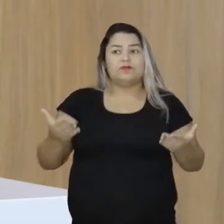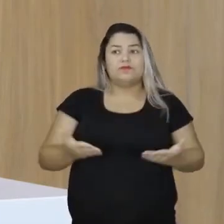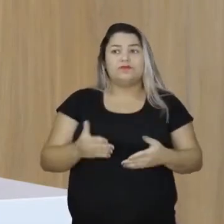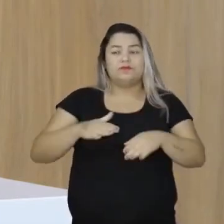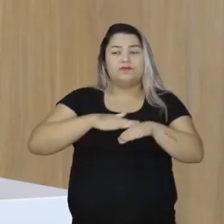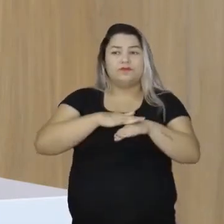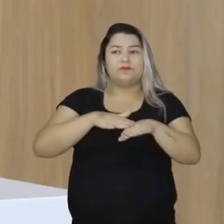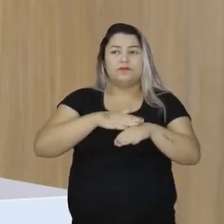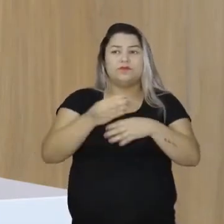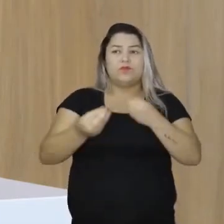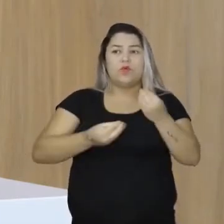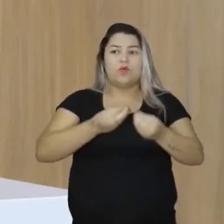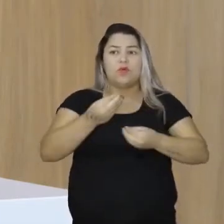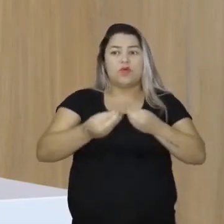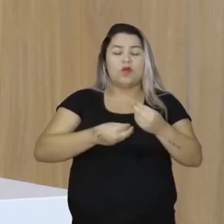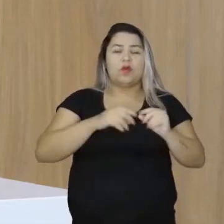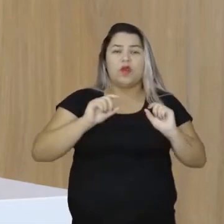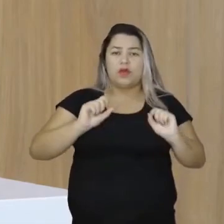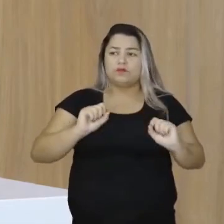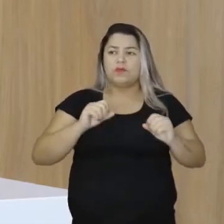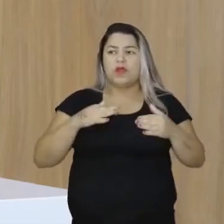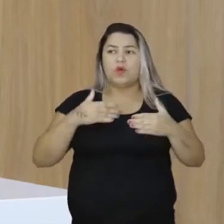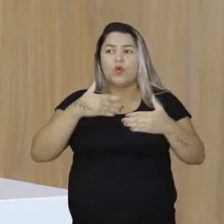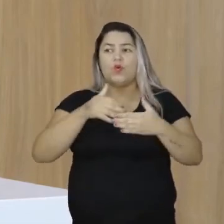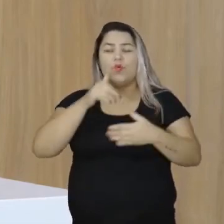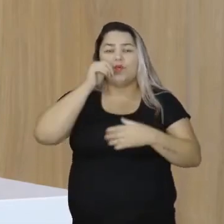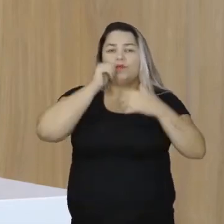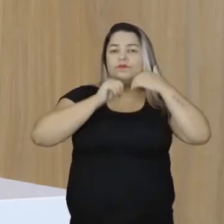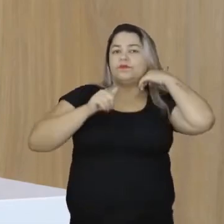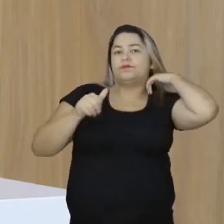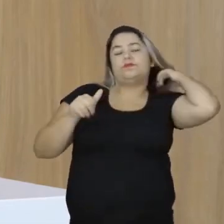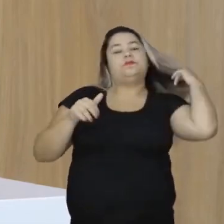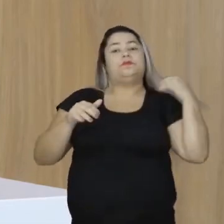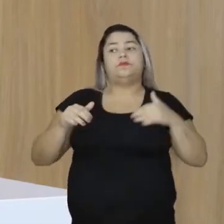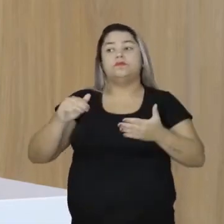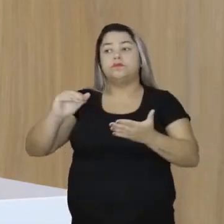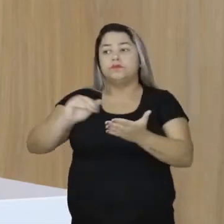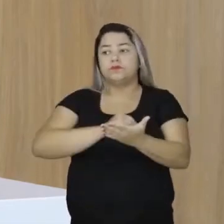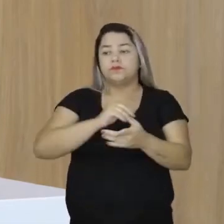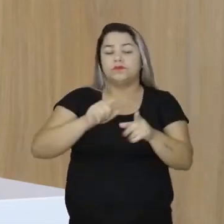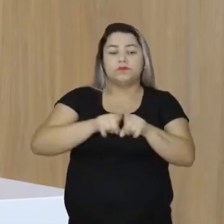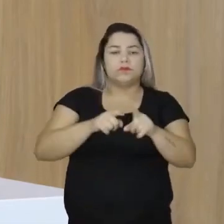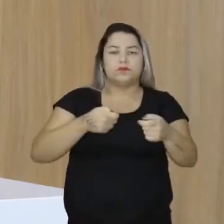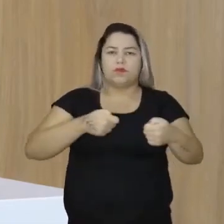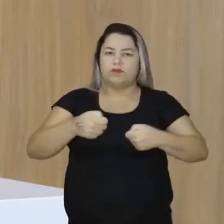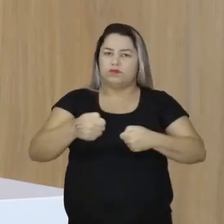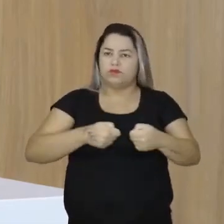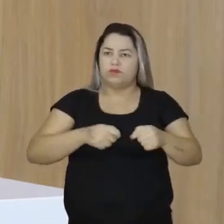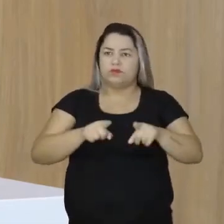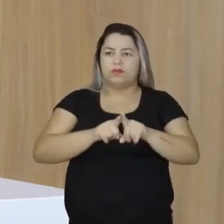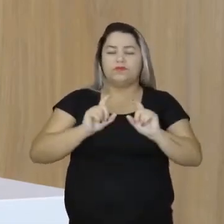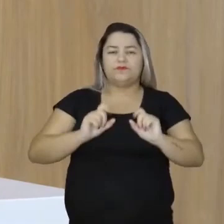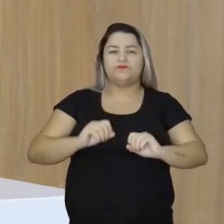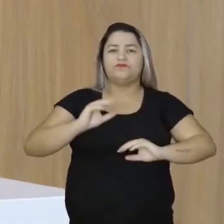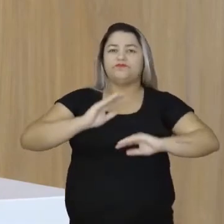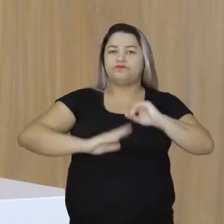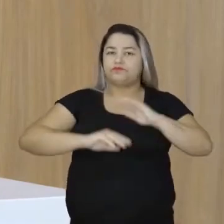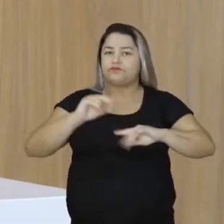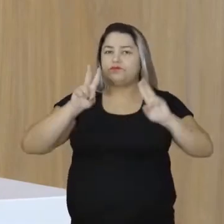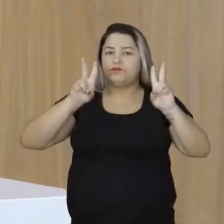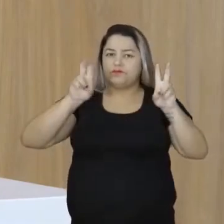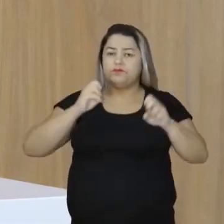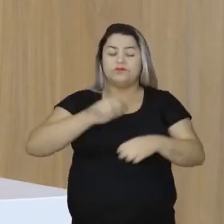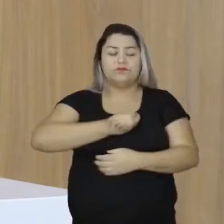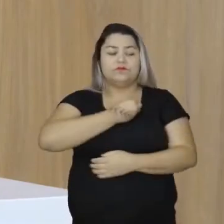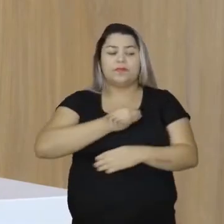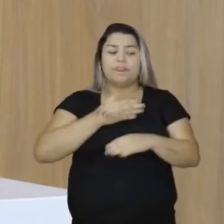como essa situação atinge as mulheres com a Secretária Nacional de Articulação Institucional, Ações Temáticas e